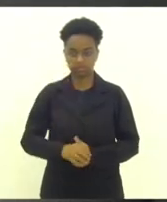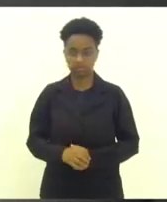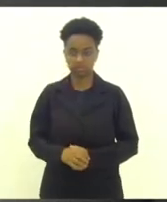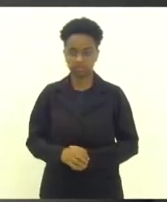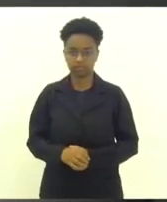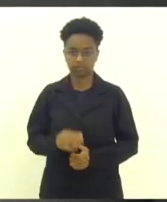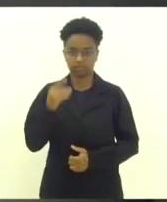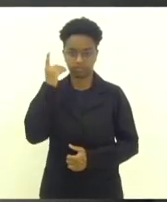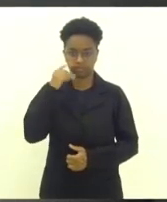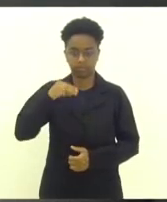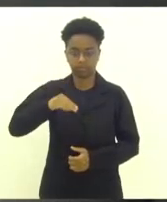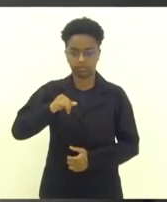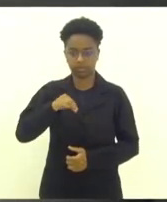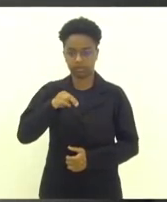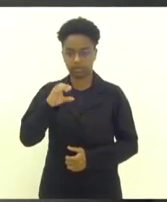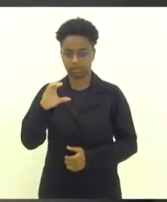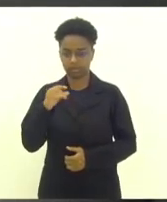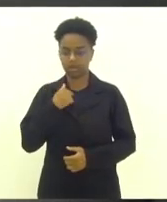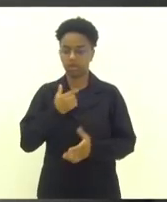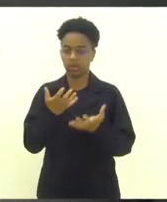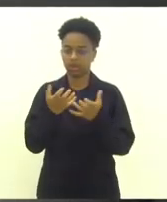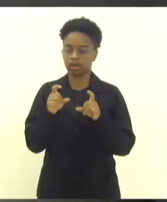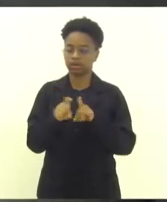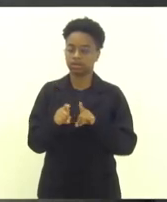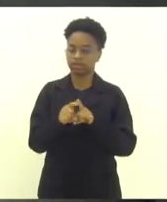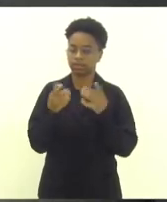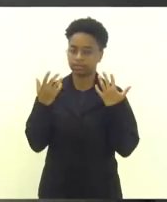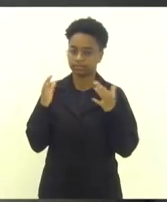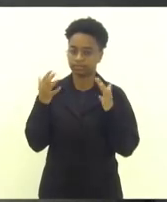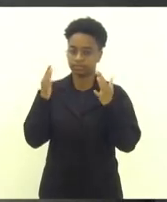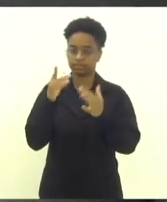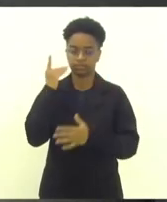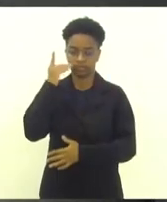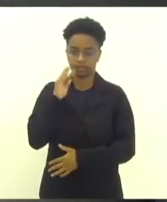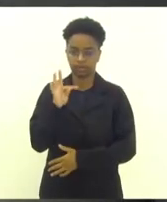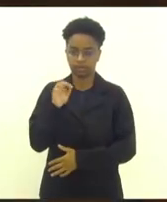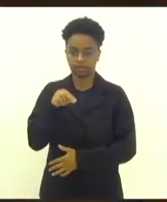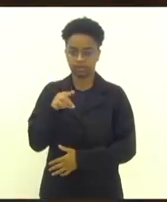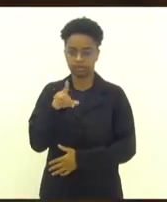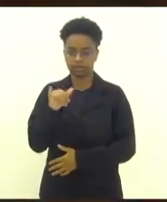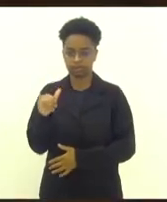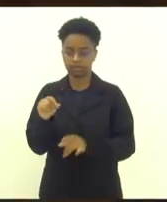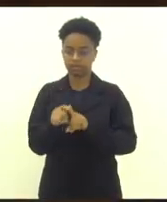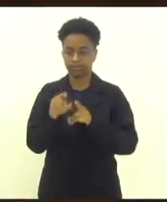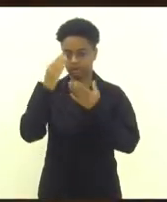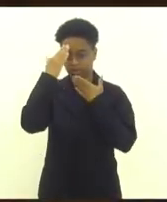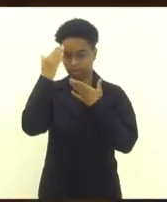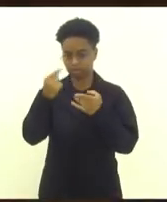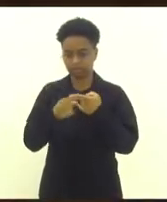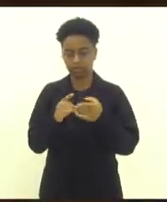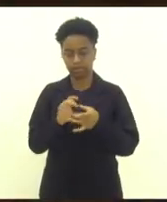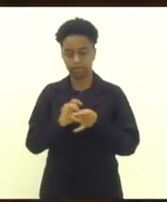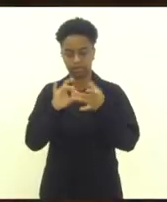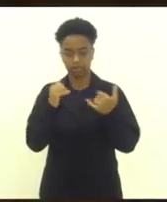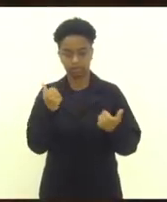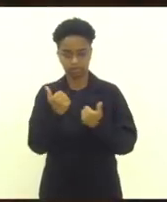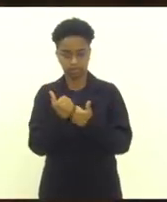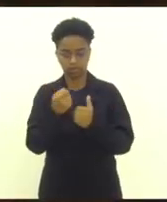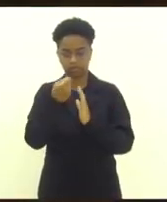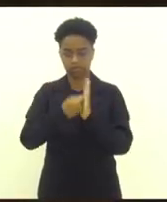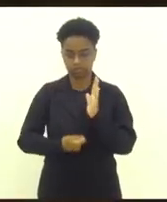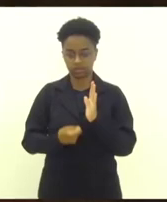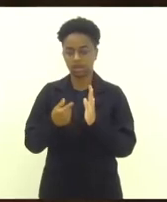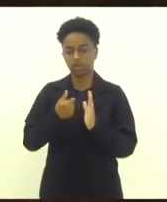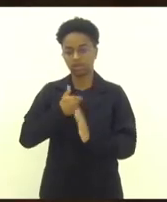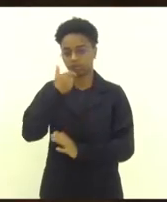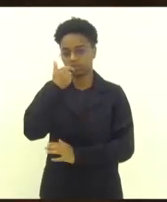Deputado Mind também queria parabenizar Deputado Dante agradecer também pela qual autoria dizer que eu sou